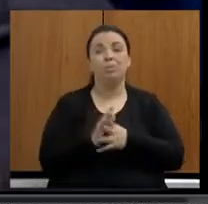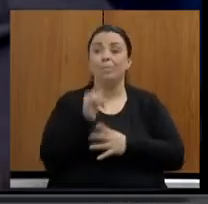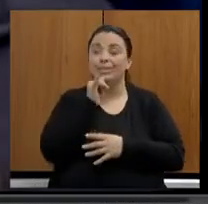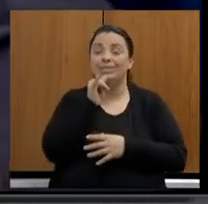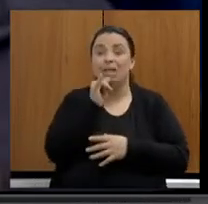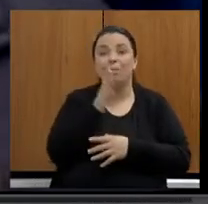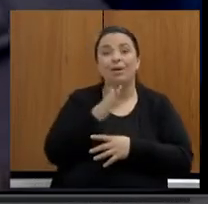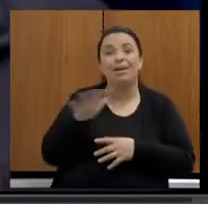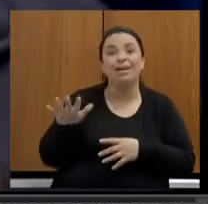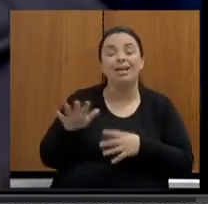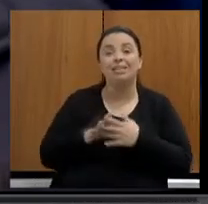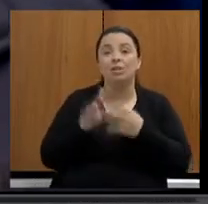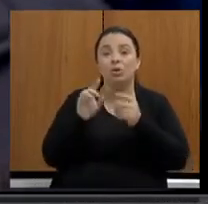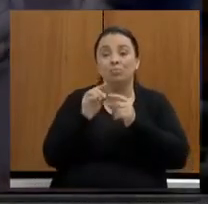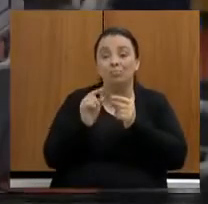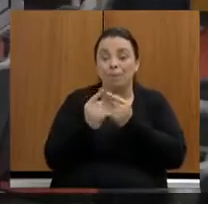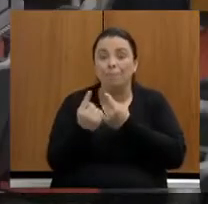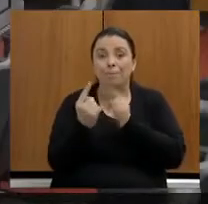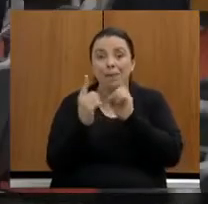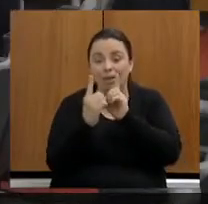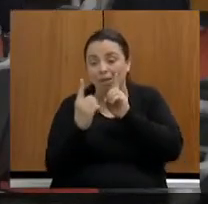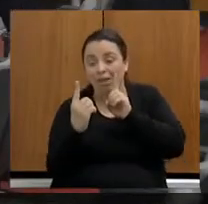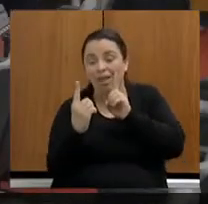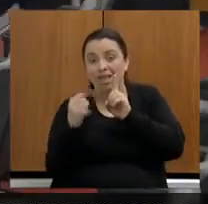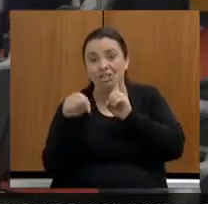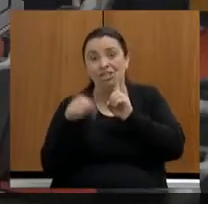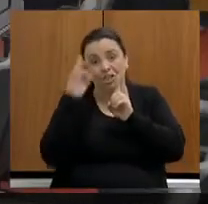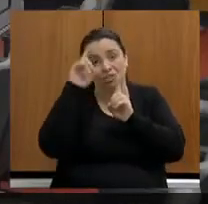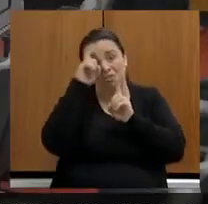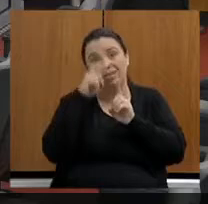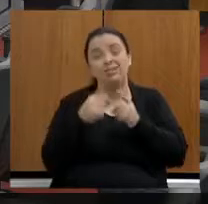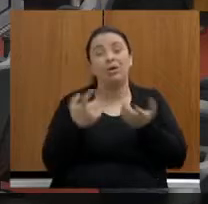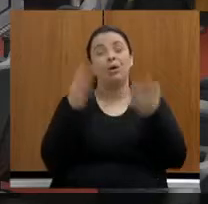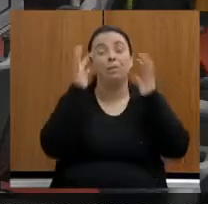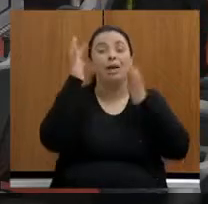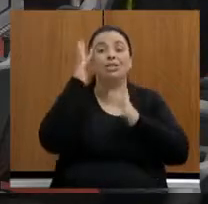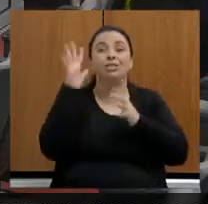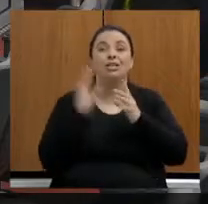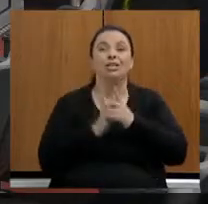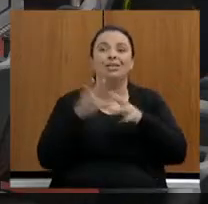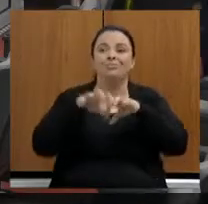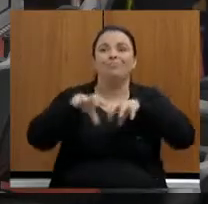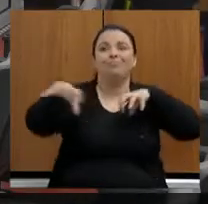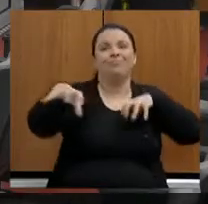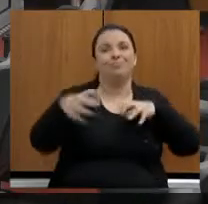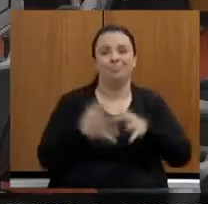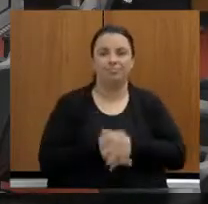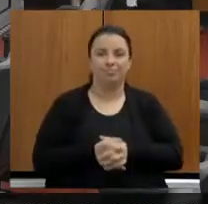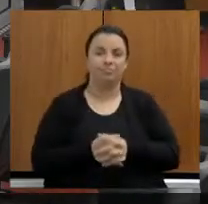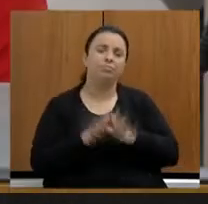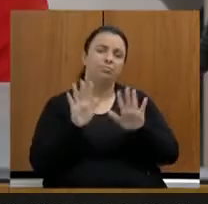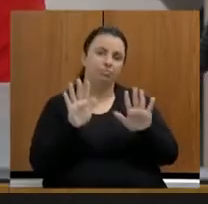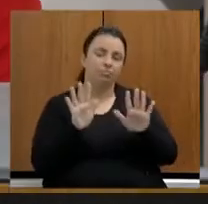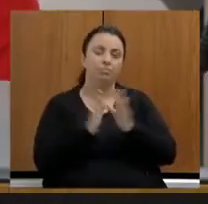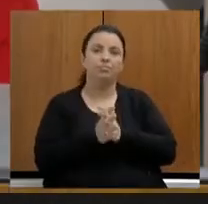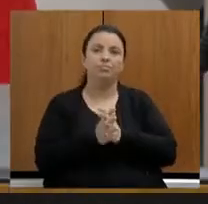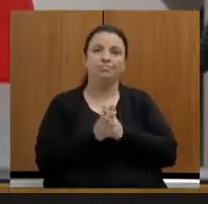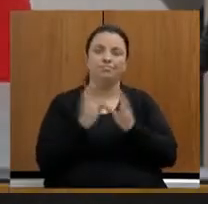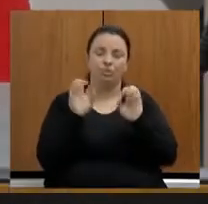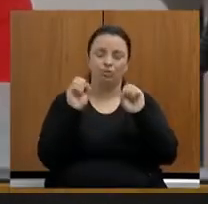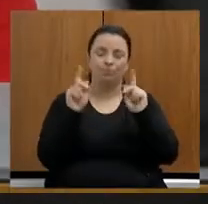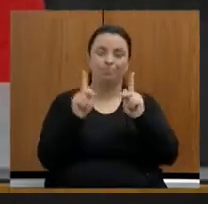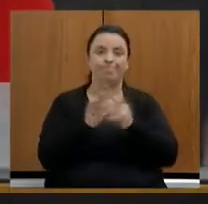sangue você imagina quilômetros né E como tá tendo lá tem Júlia eu já tive oportunidade